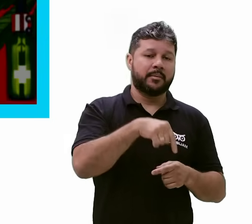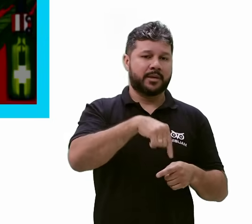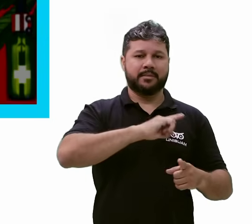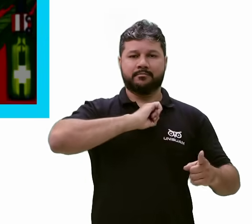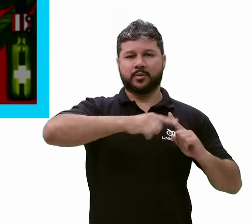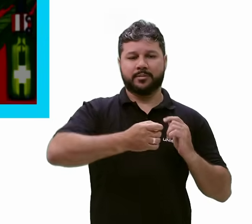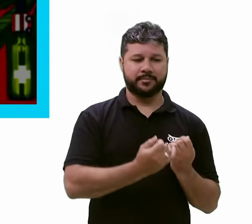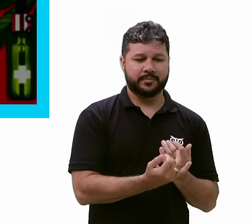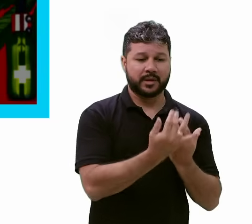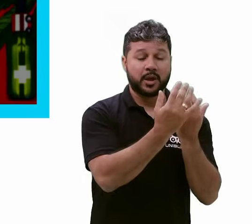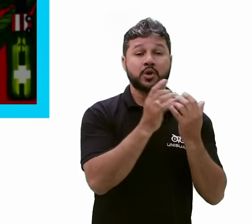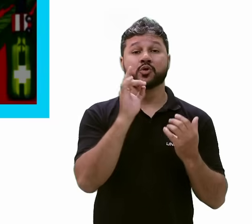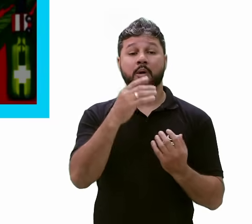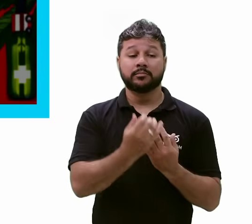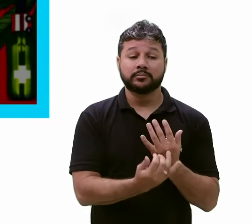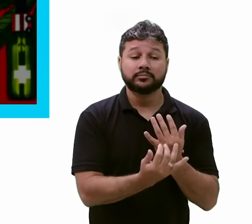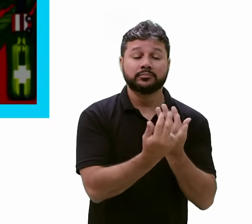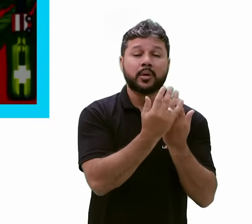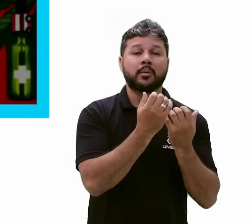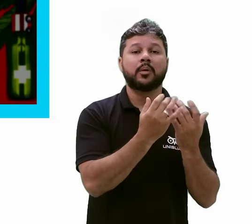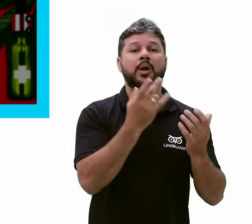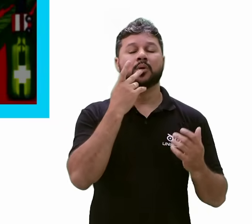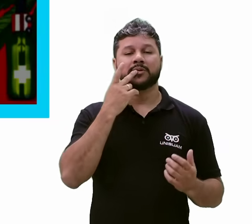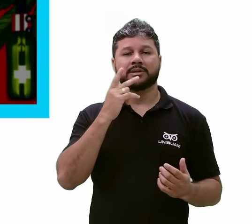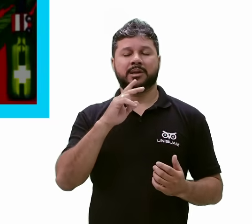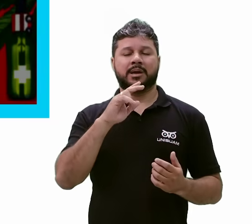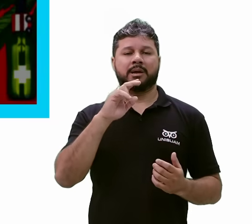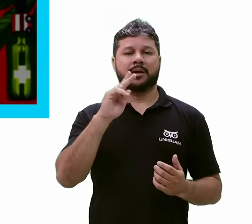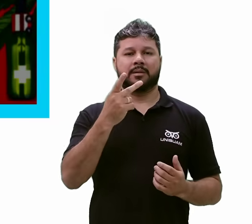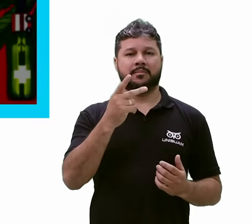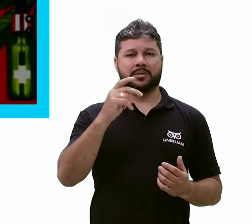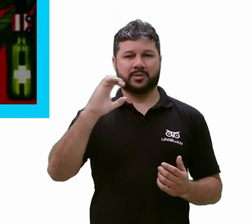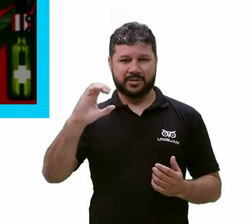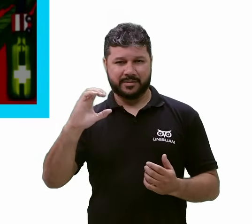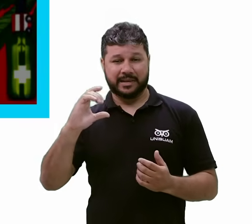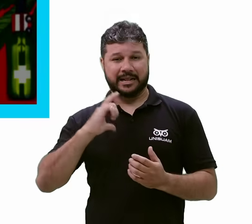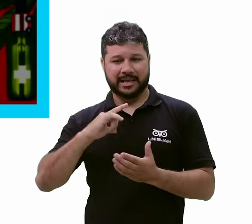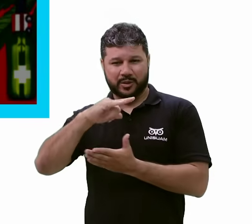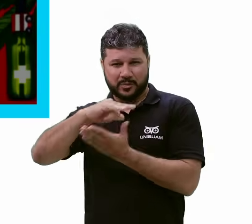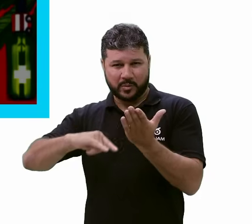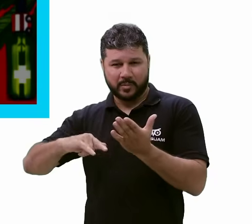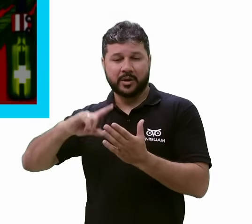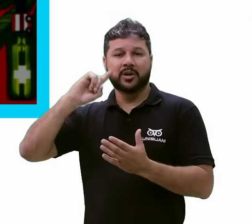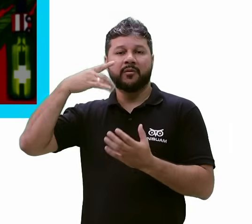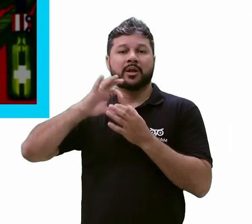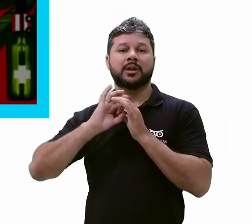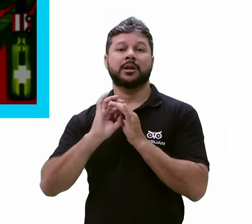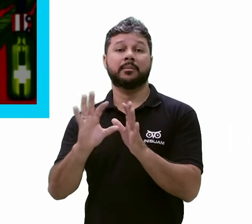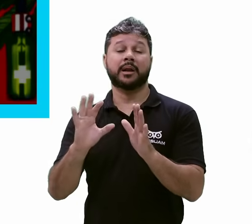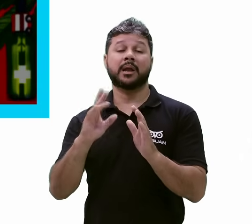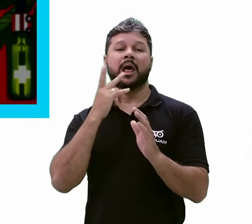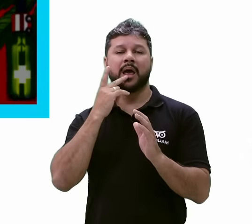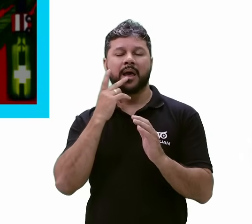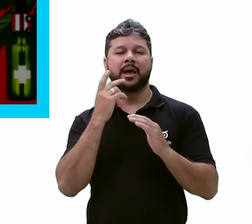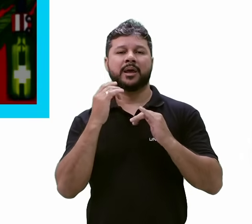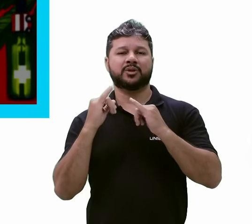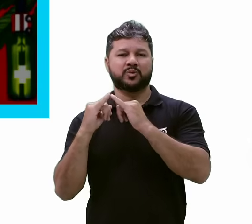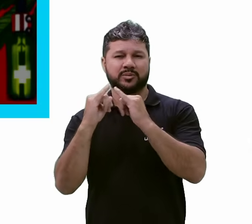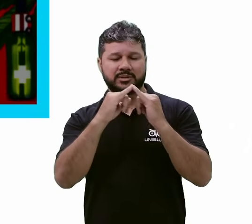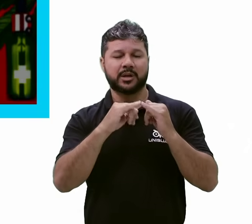gente não podia plantar. Só quem podia plantar era quem tinha habeas corpus, que são essas entidades